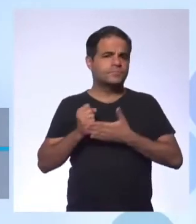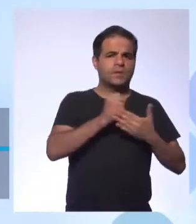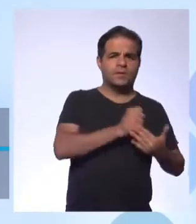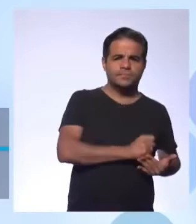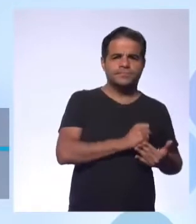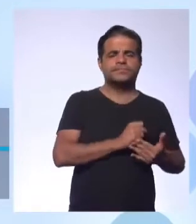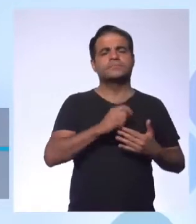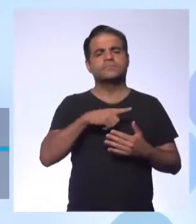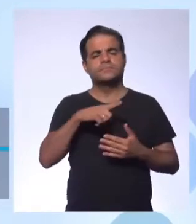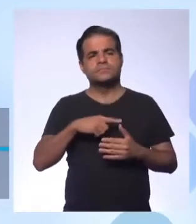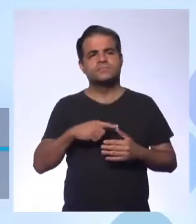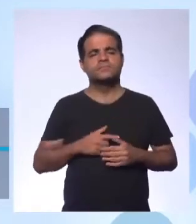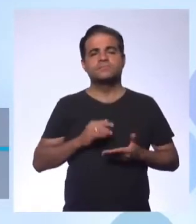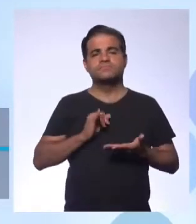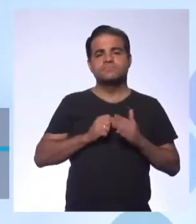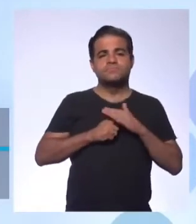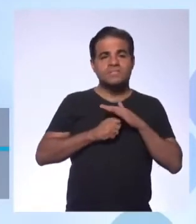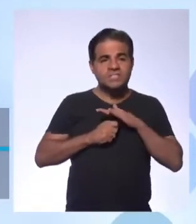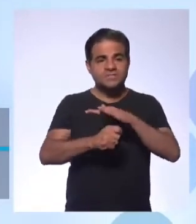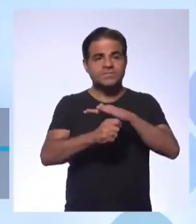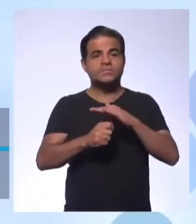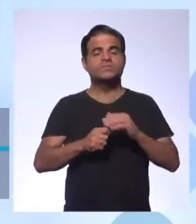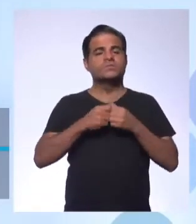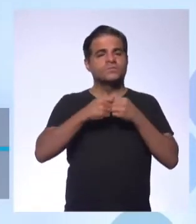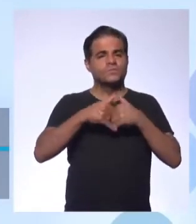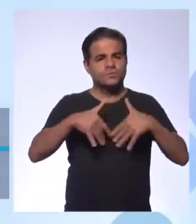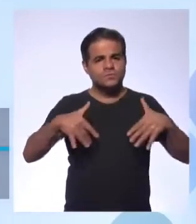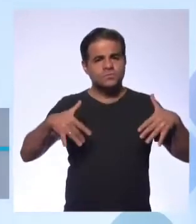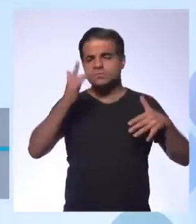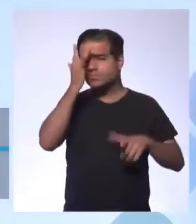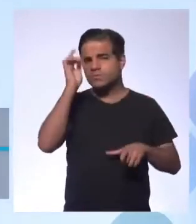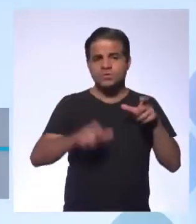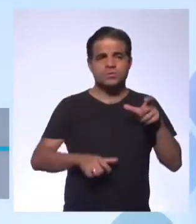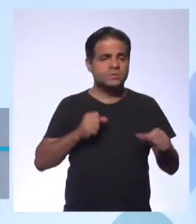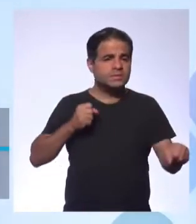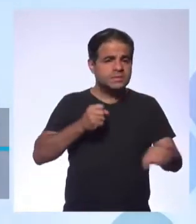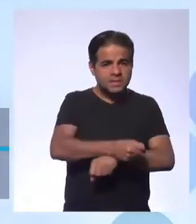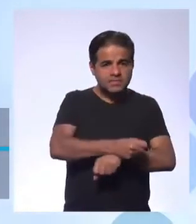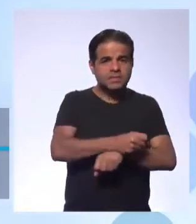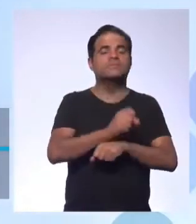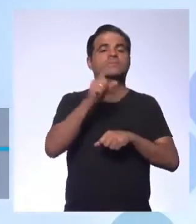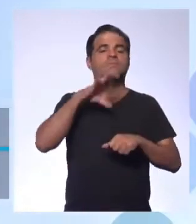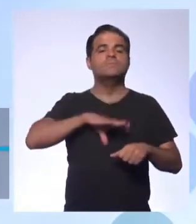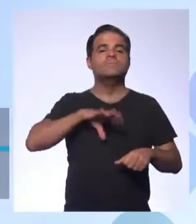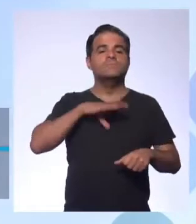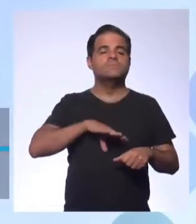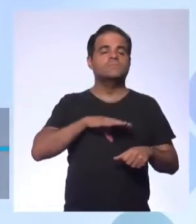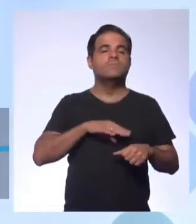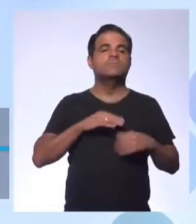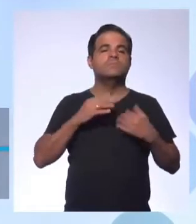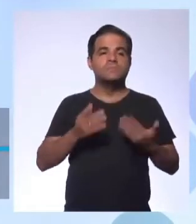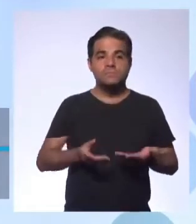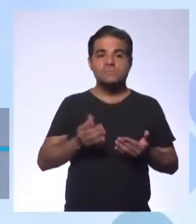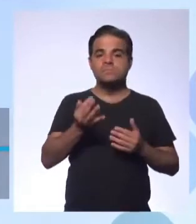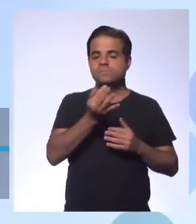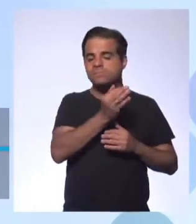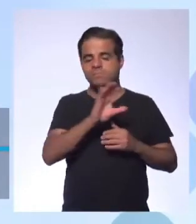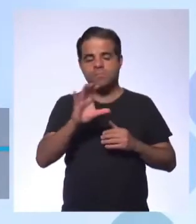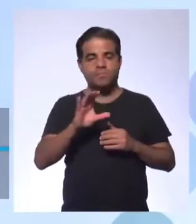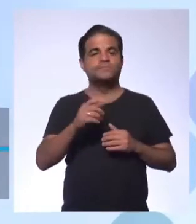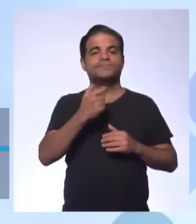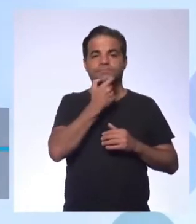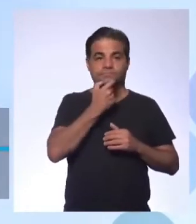trouxeram, que mais investiram nesse fluxo de pessoas escravizadas foram Portugal, França